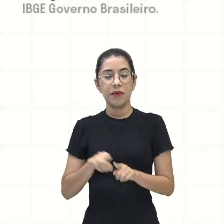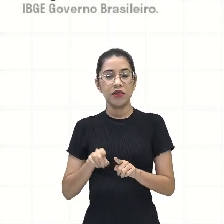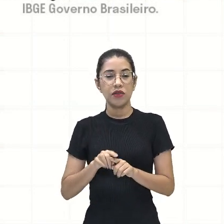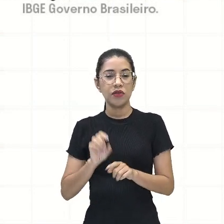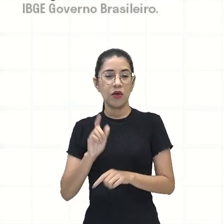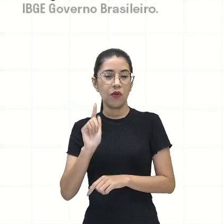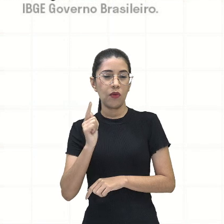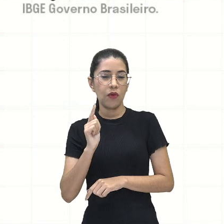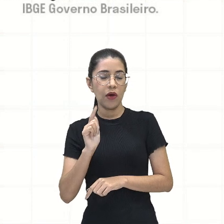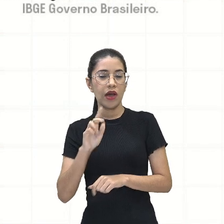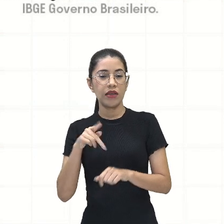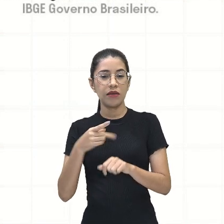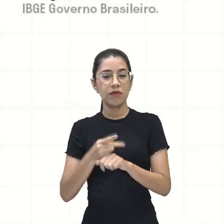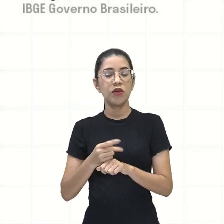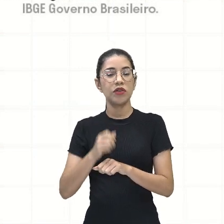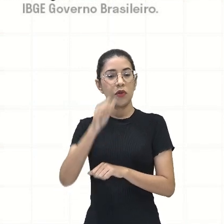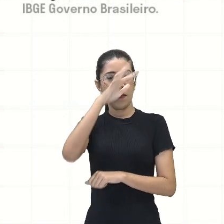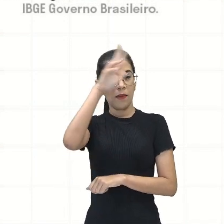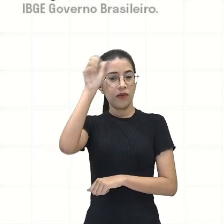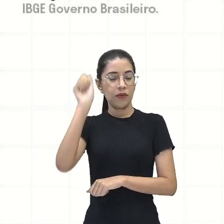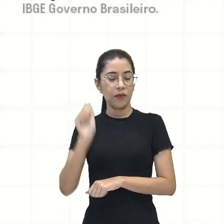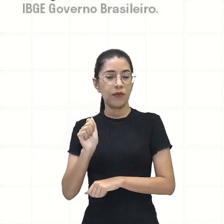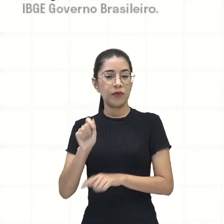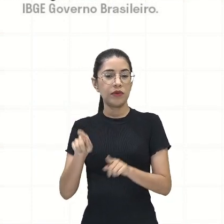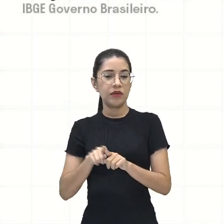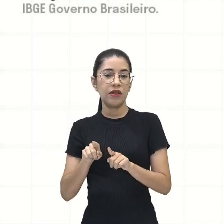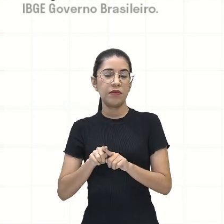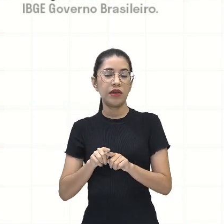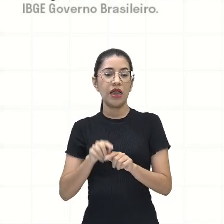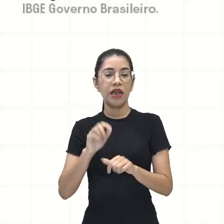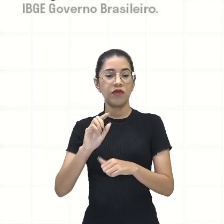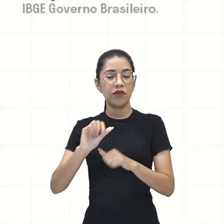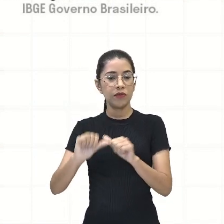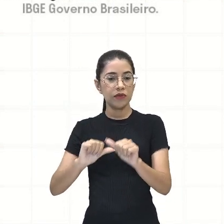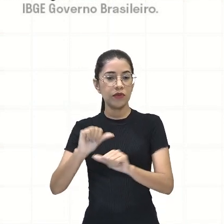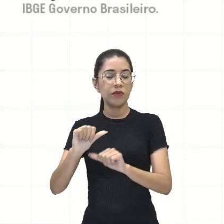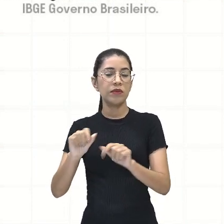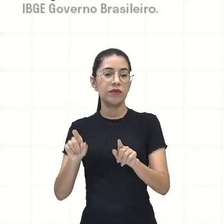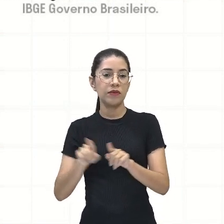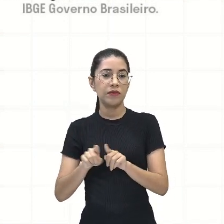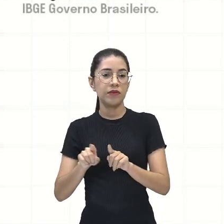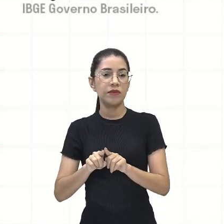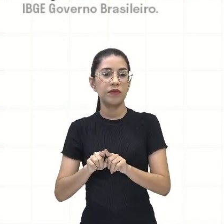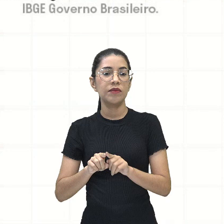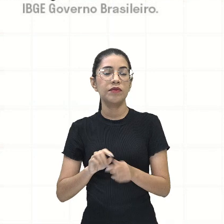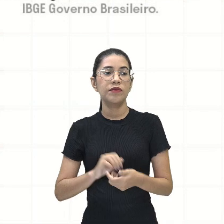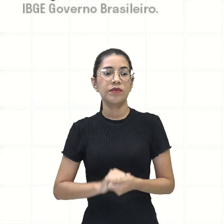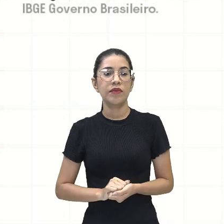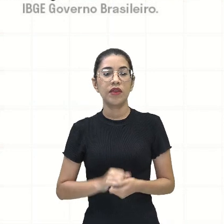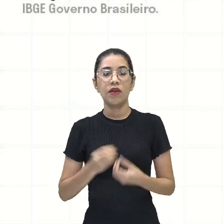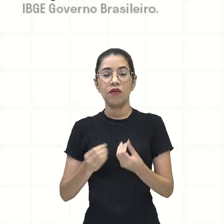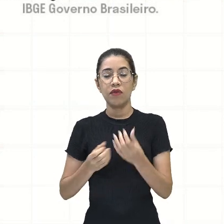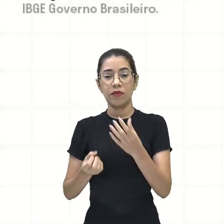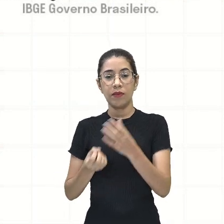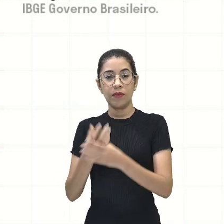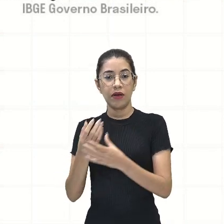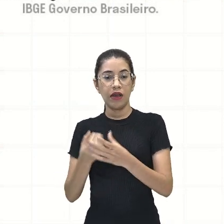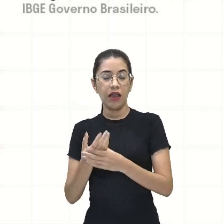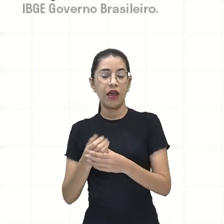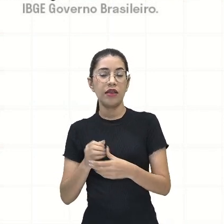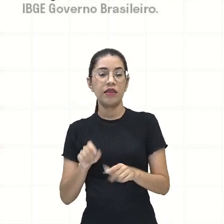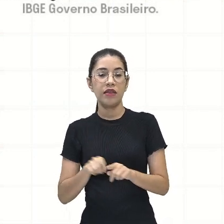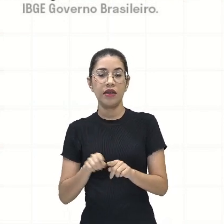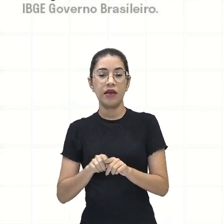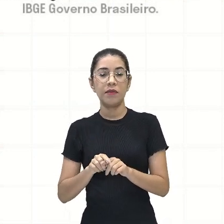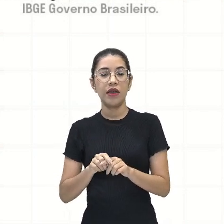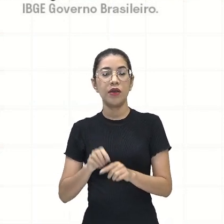depois a gente tem uma nova configuração mais adiante, com o surgimento do Mato Grosso do Sul, né? Aqui